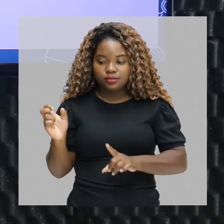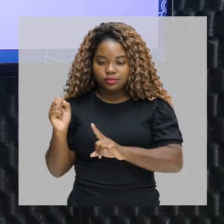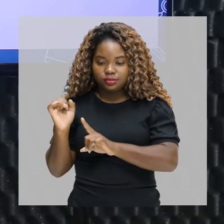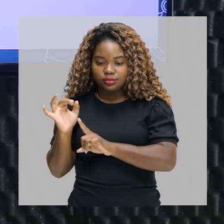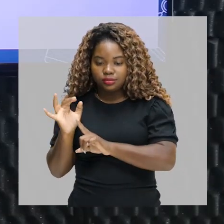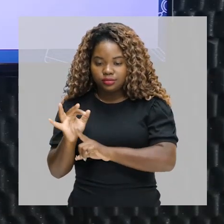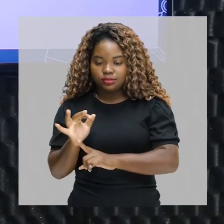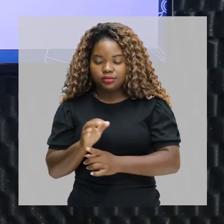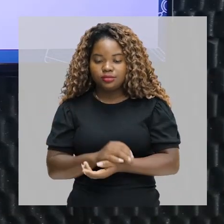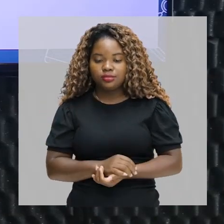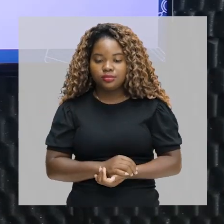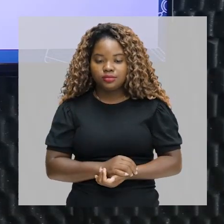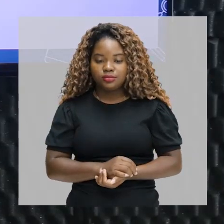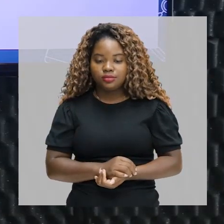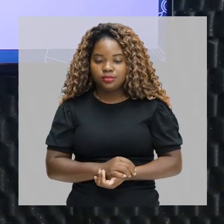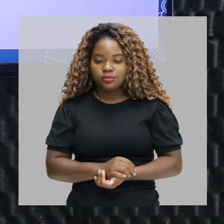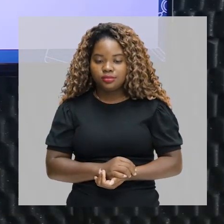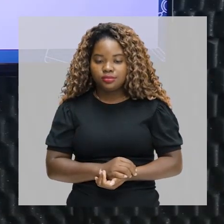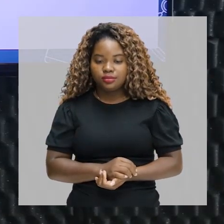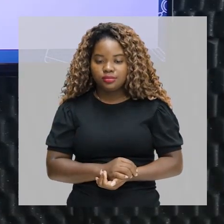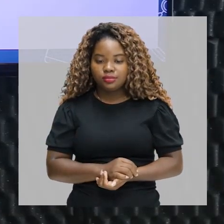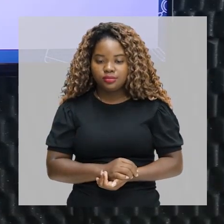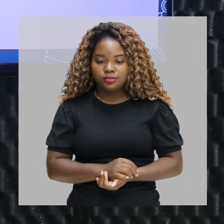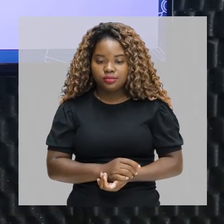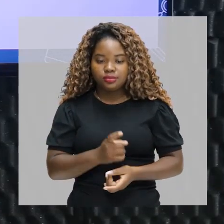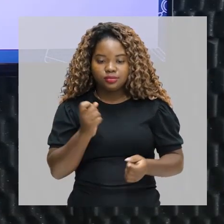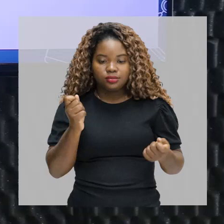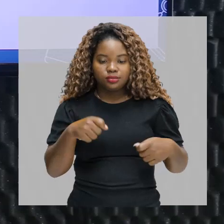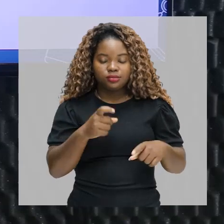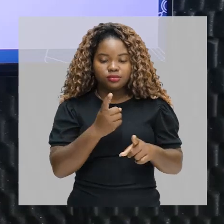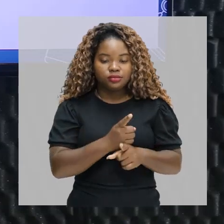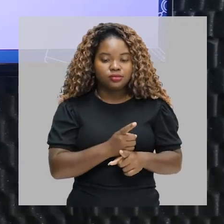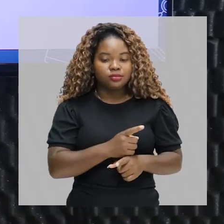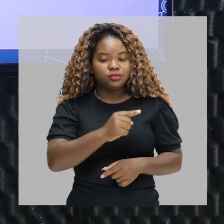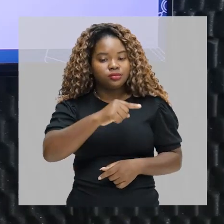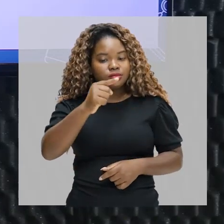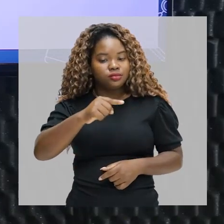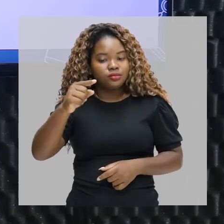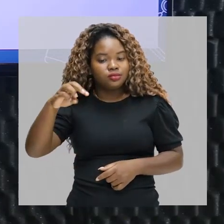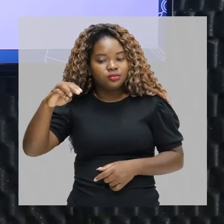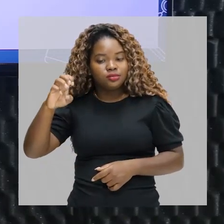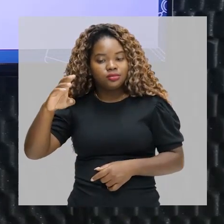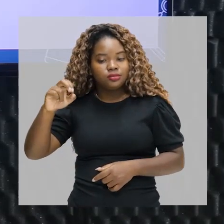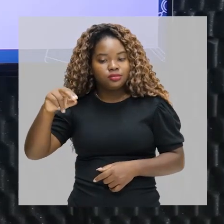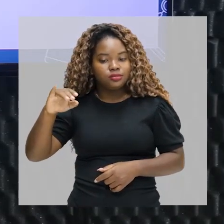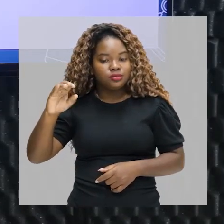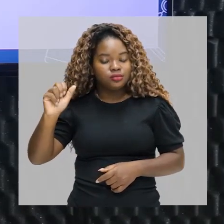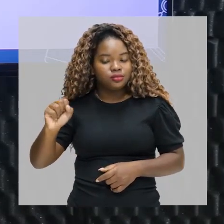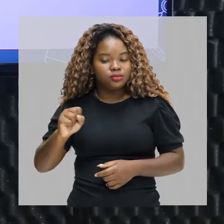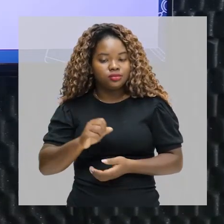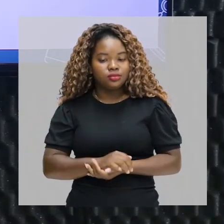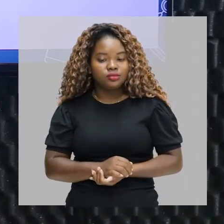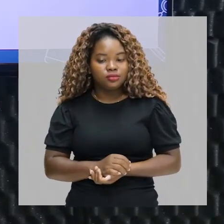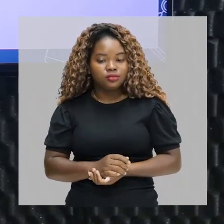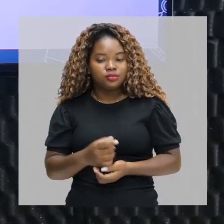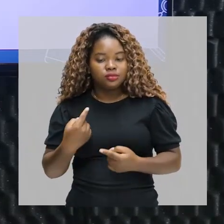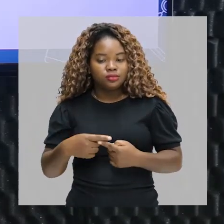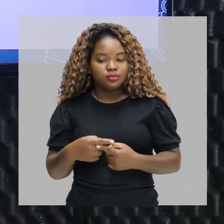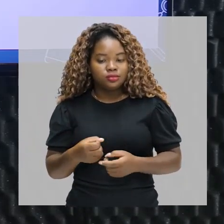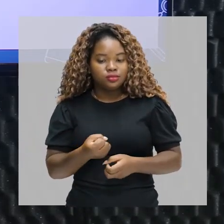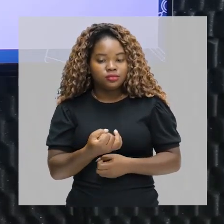grande de gás, tá ok? Então, nós podemos encontrar ali ondas mecânicas, justamente por conta da